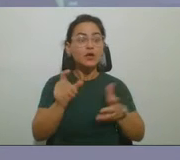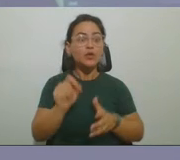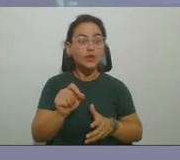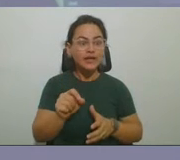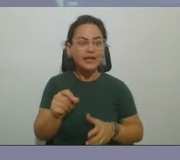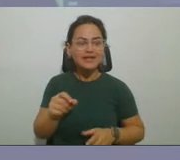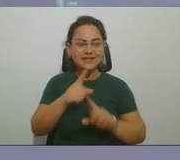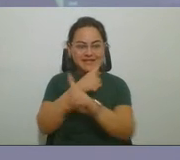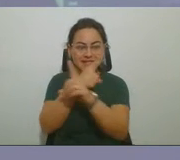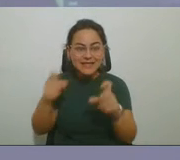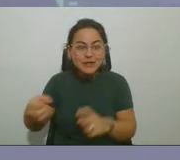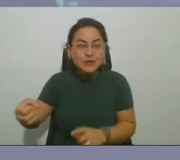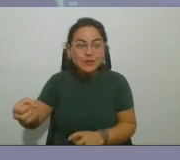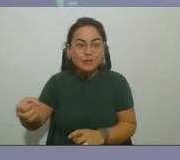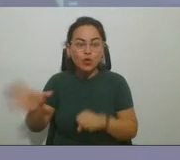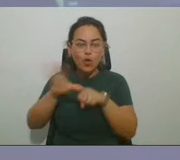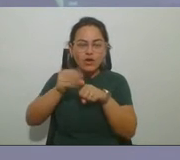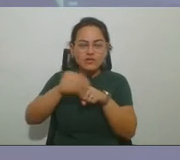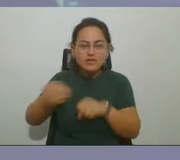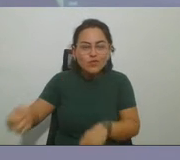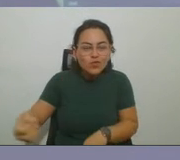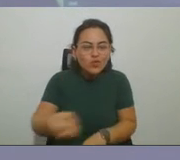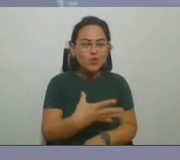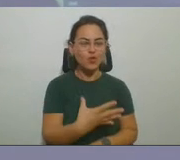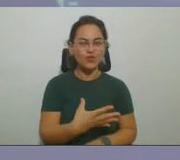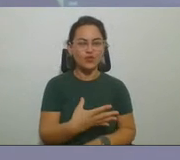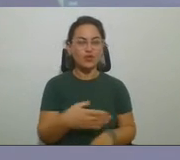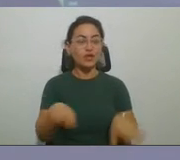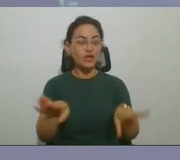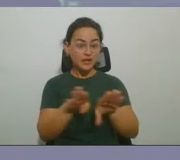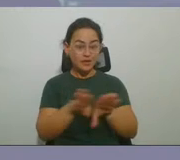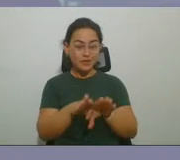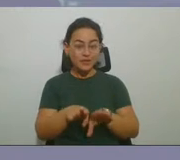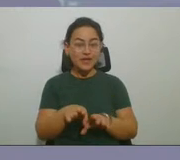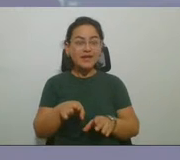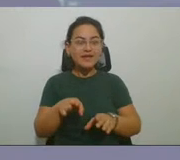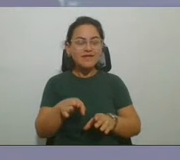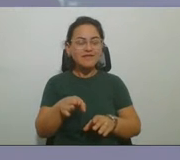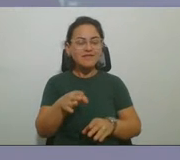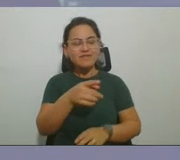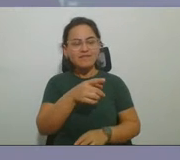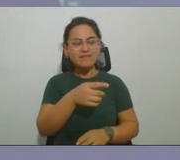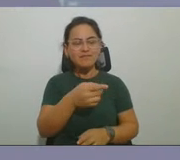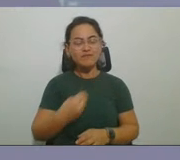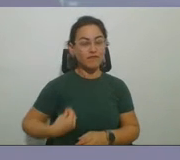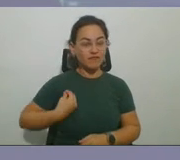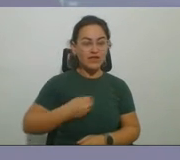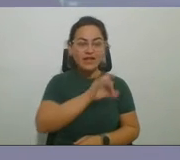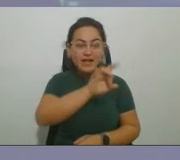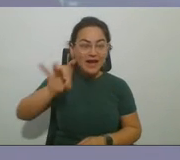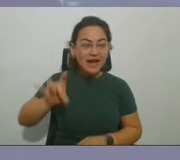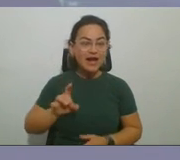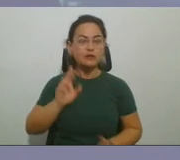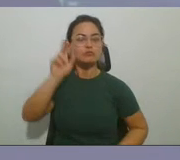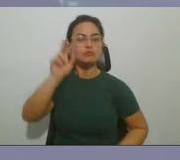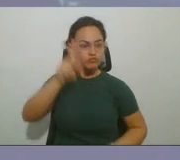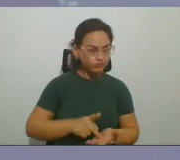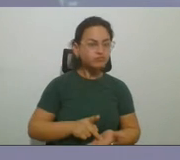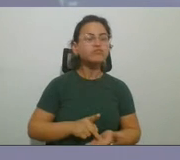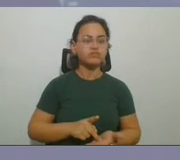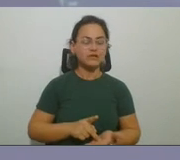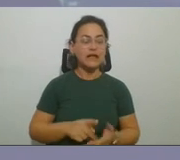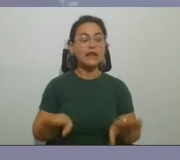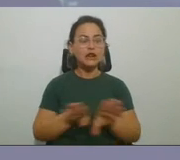científicos, novos sentidos e novas realidades, que seja capaz de fortalecer